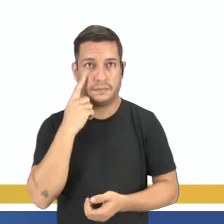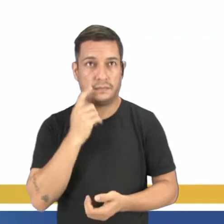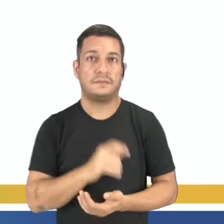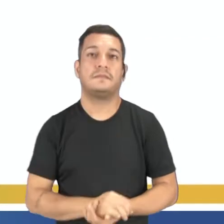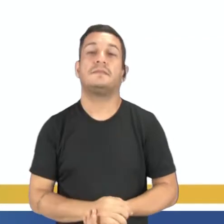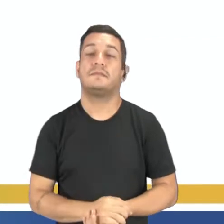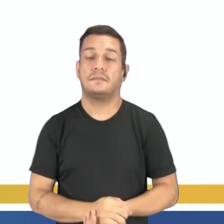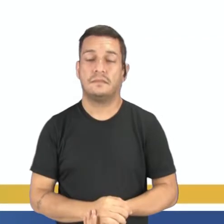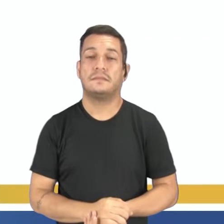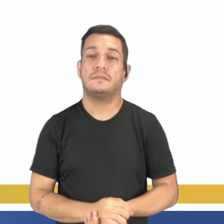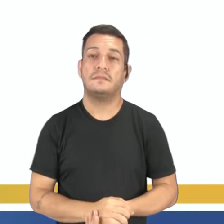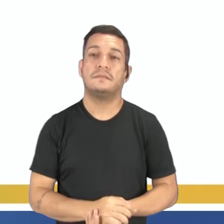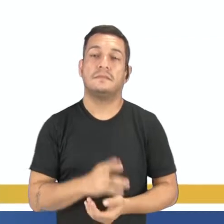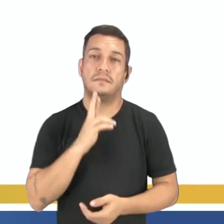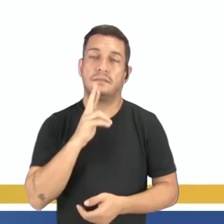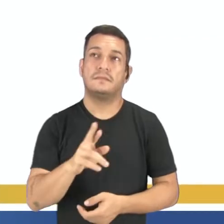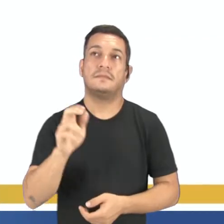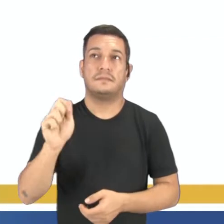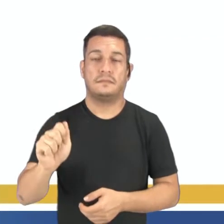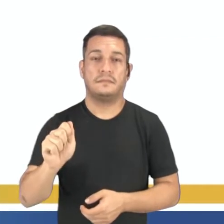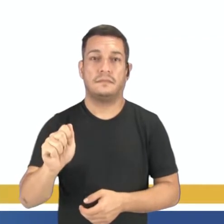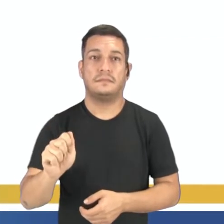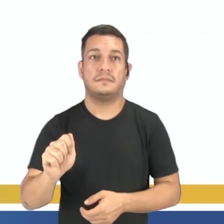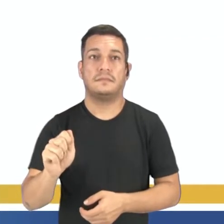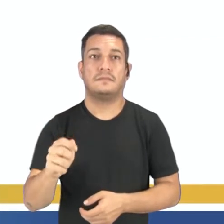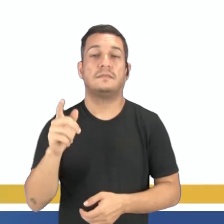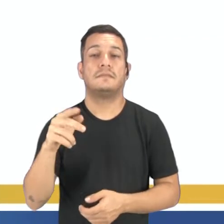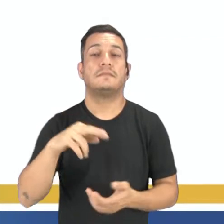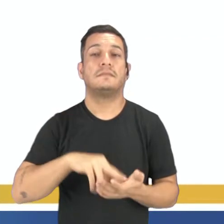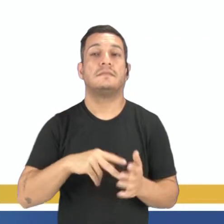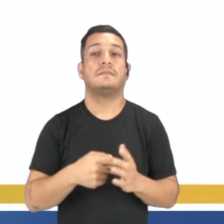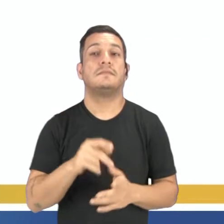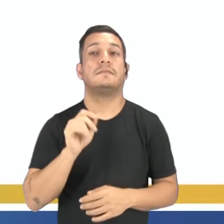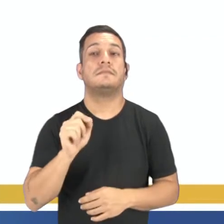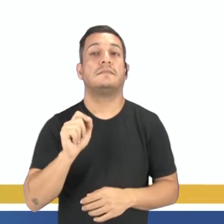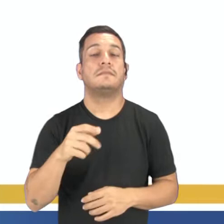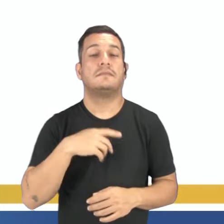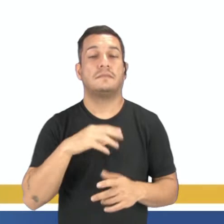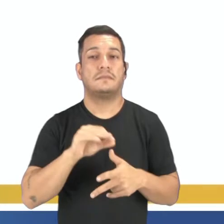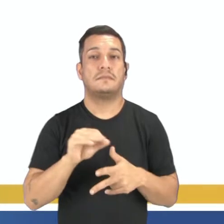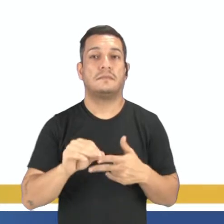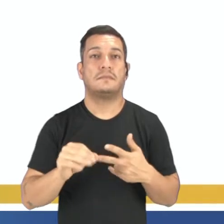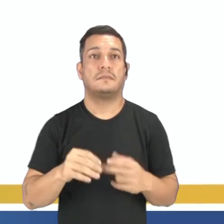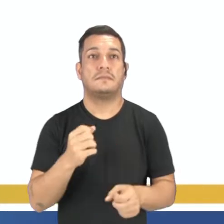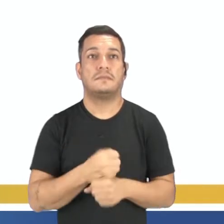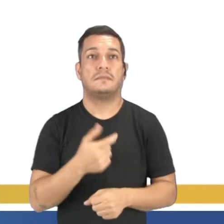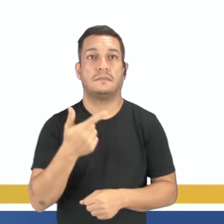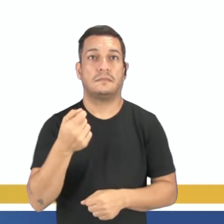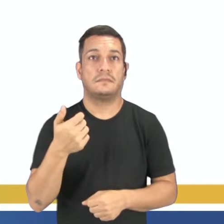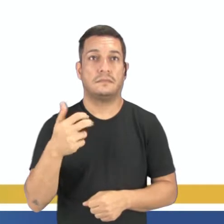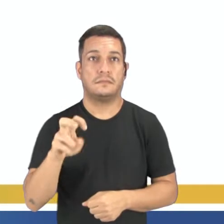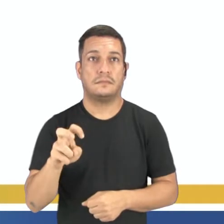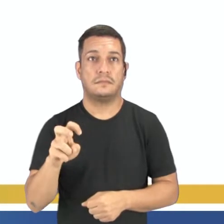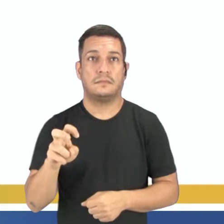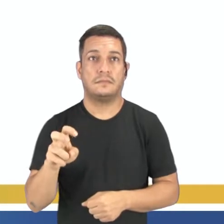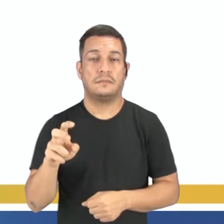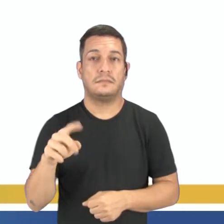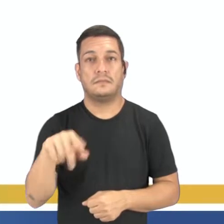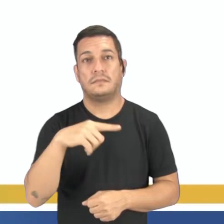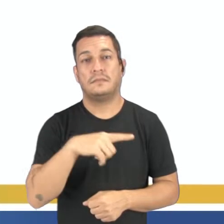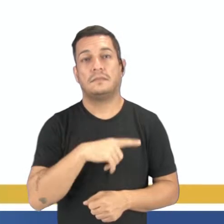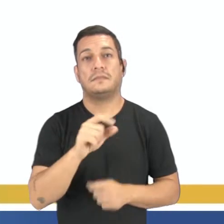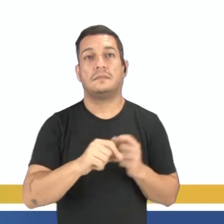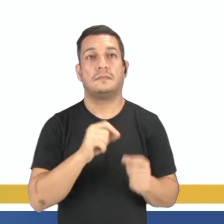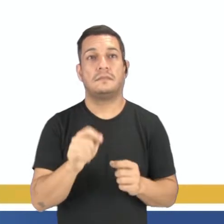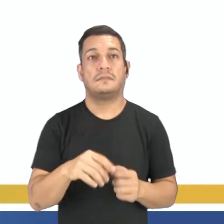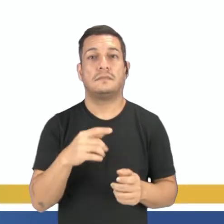A? É isso aí. Ou seja, o que essa questão nos ensina, né, do Enem de 2015? Pressupõe que você tem um mínimo